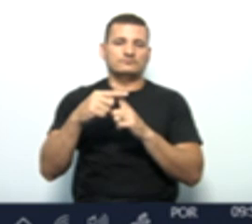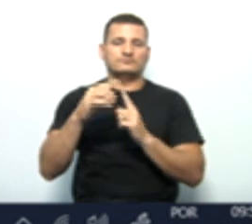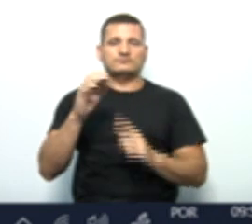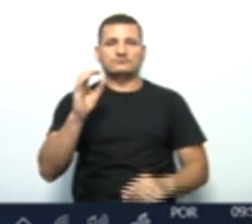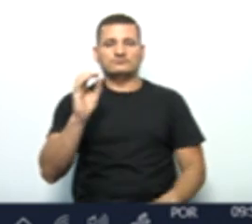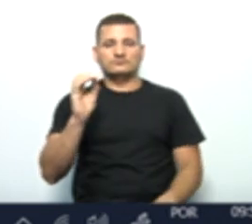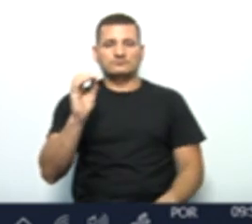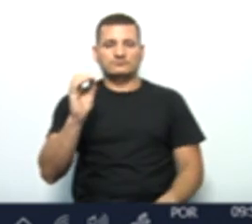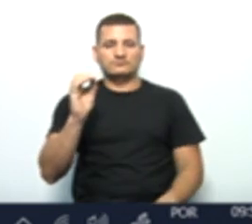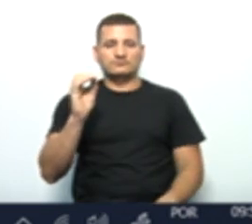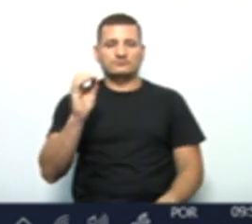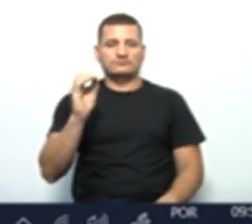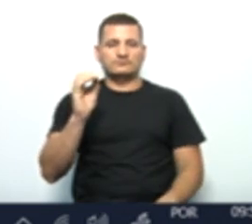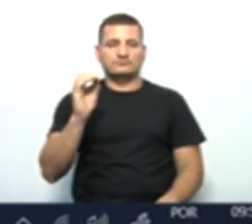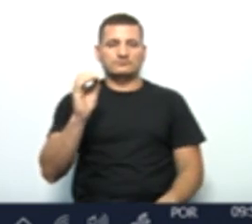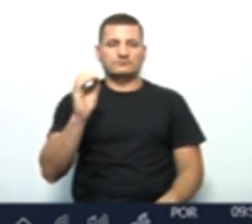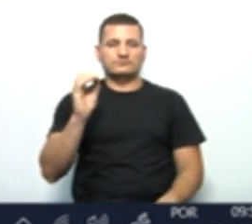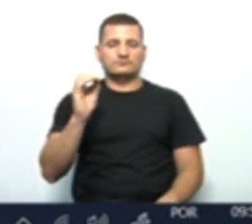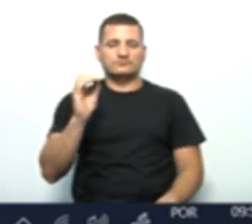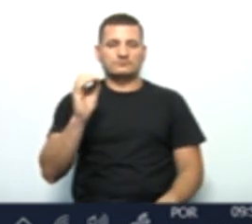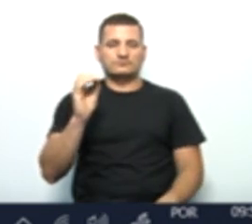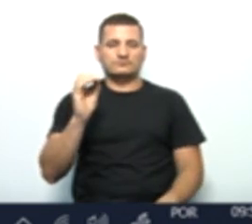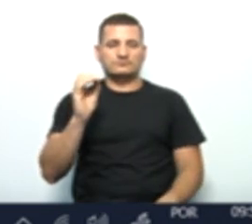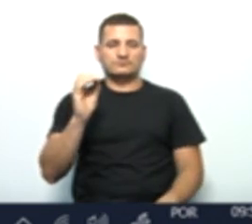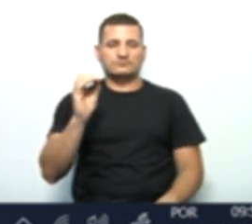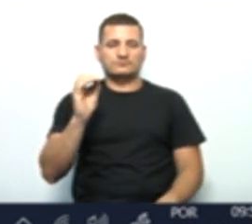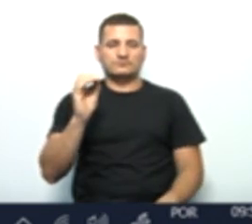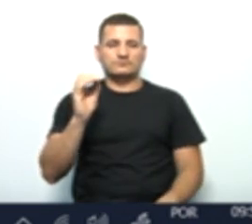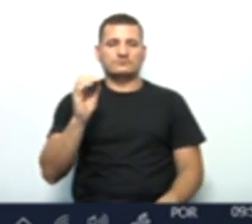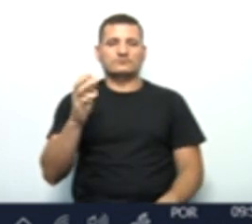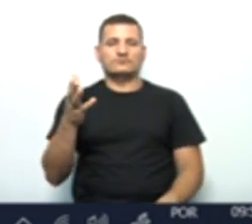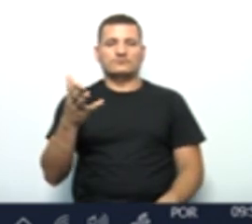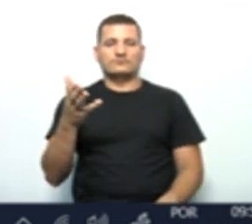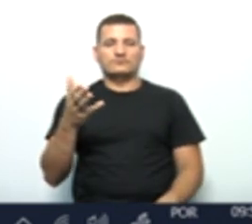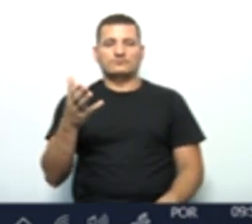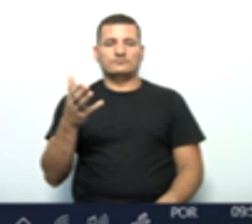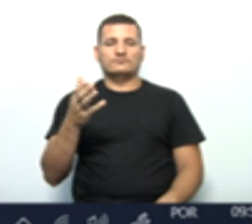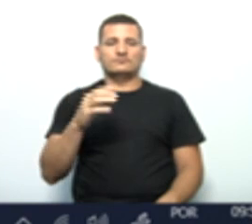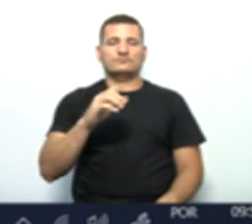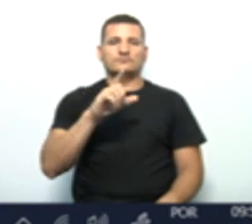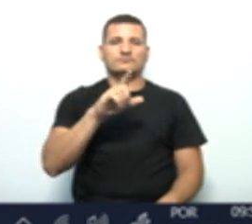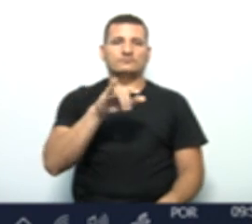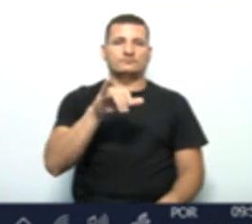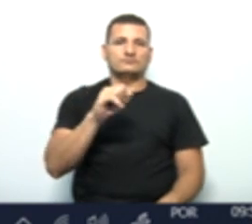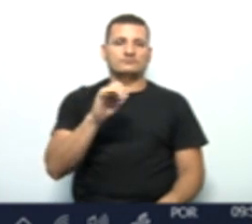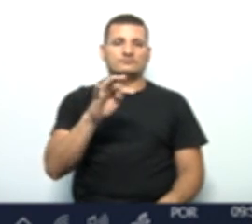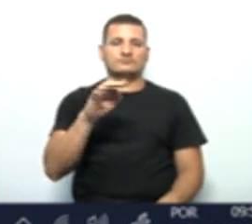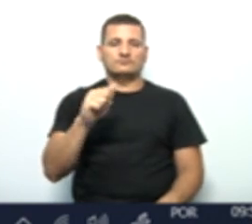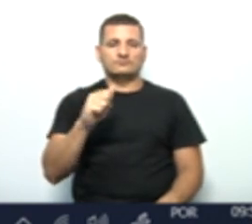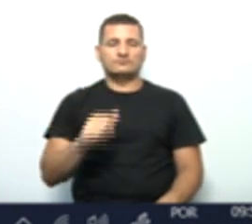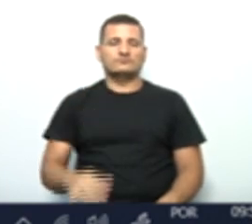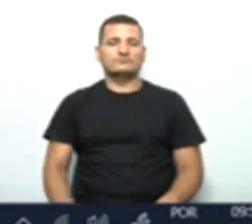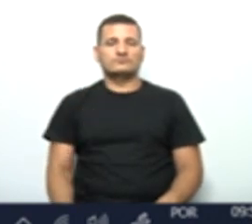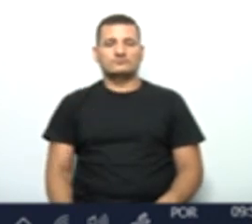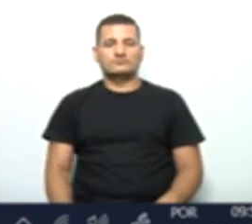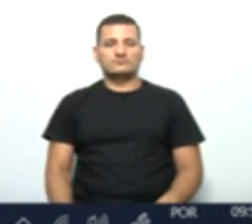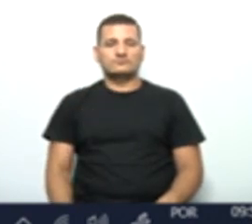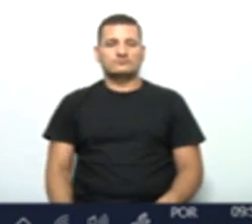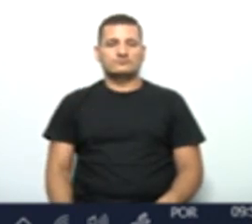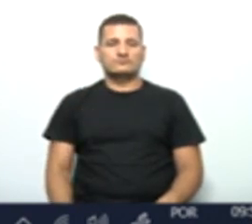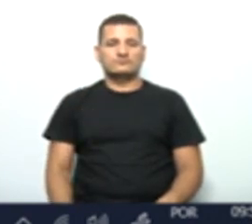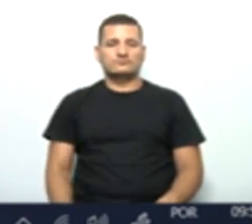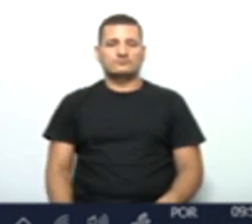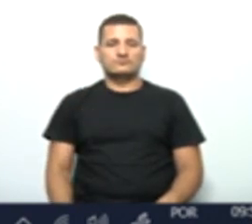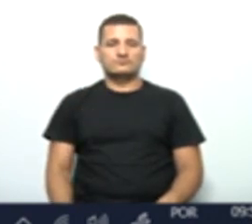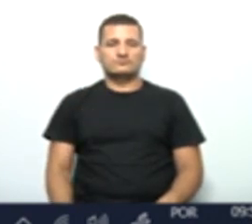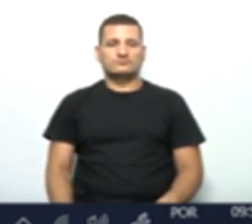0. Então, somei. Agora eu vou abrir entre parênteses, vou colocar lista. E esse exemplo você pode fazer de outras maneiras.